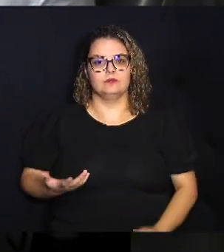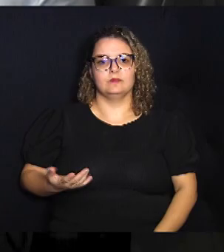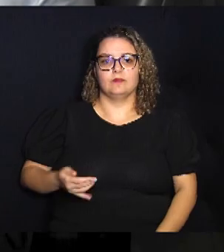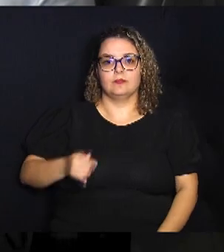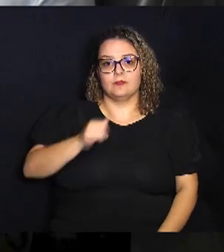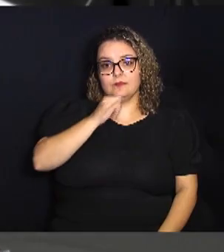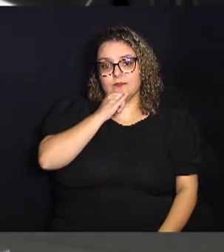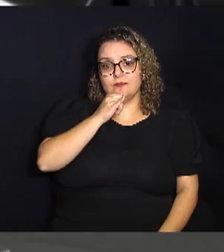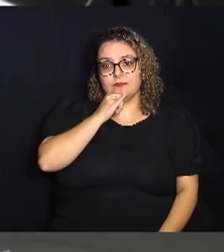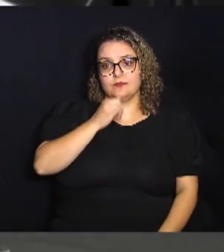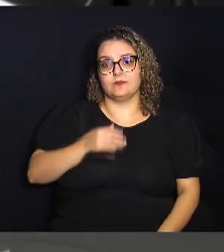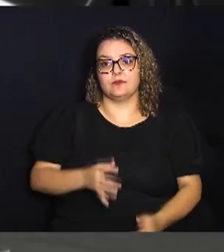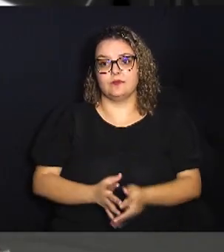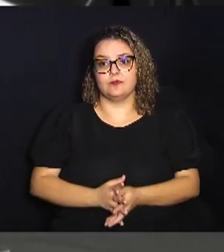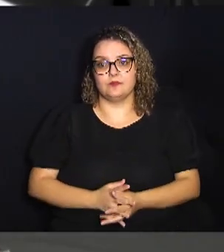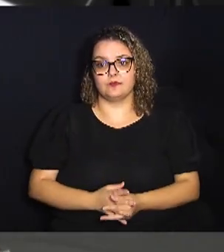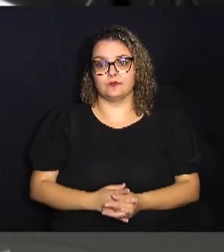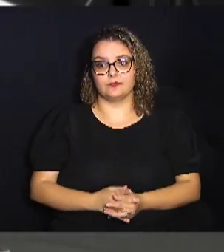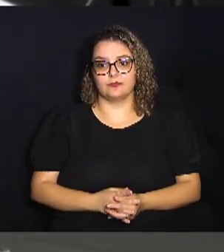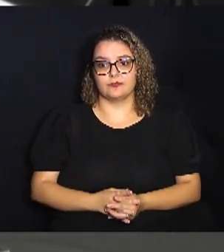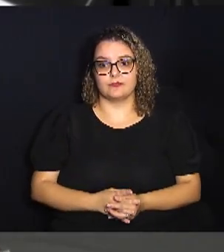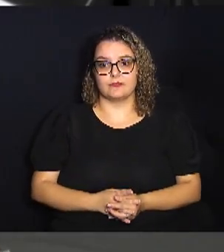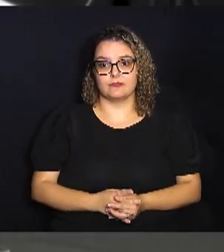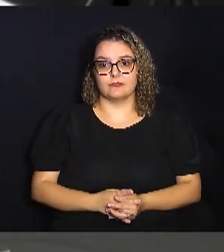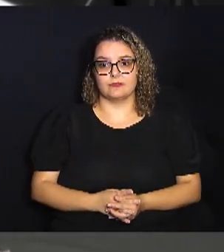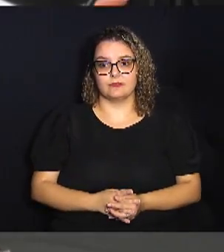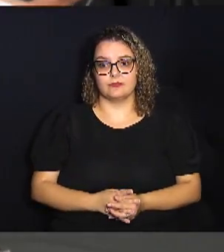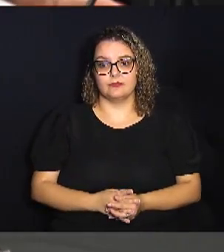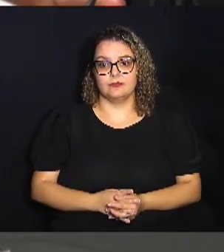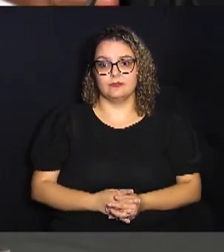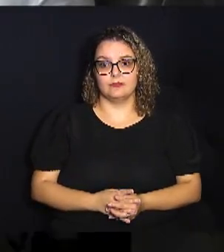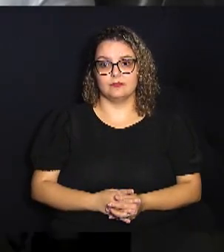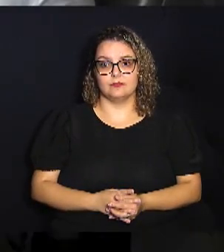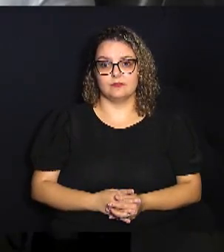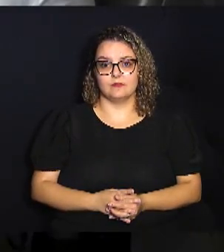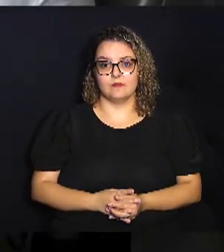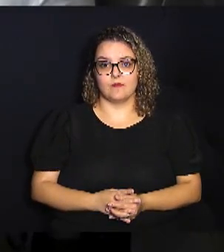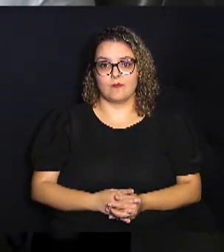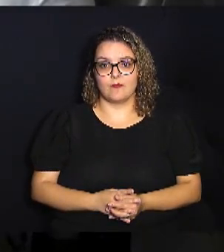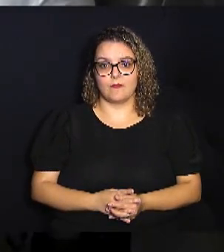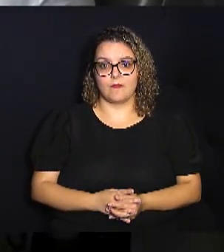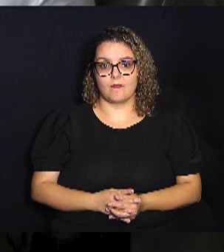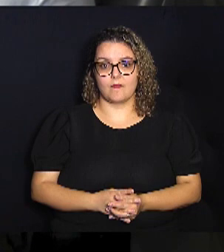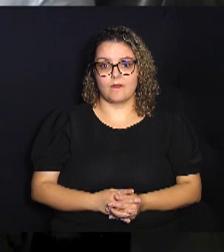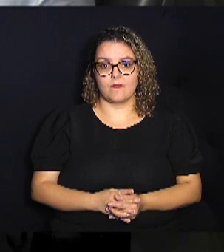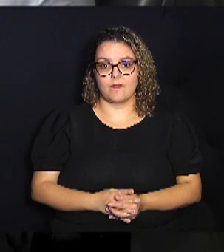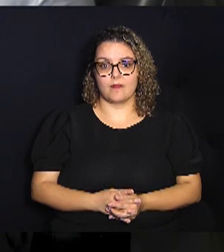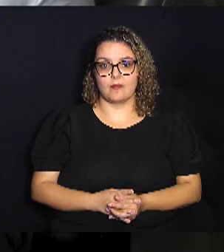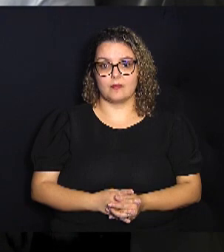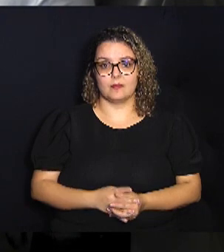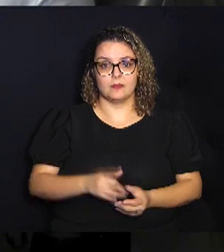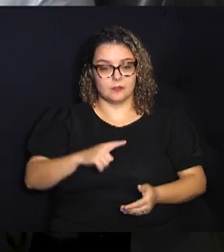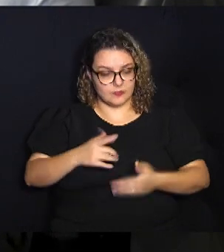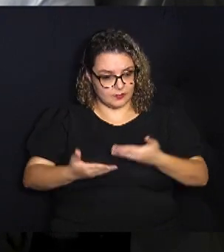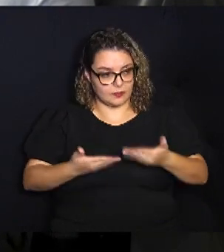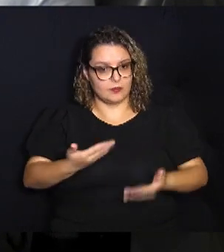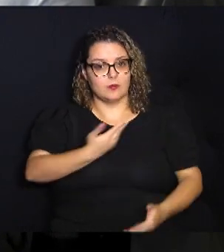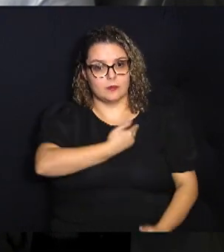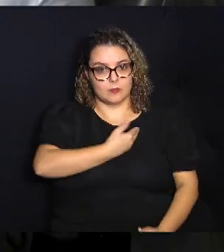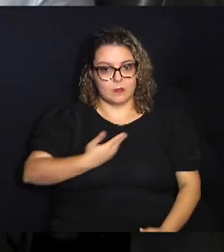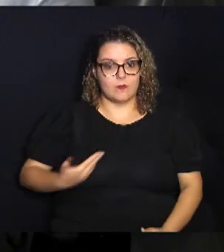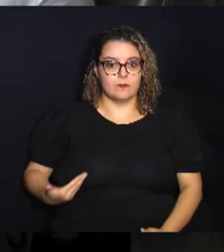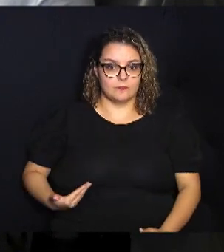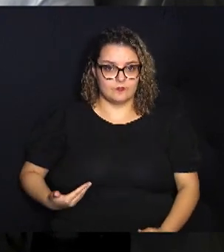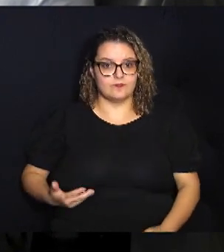exemplo, inclusive de ter esse serviço público, às vezes